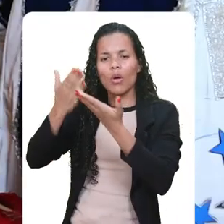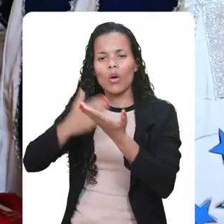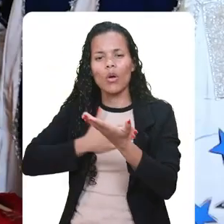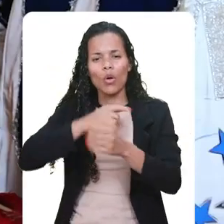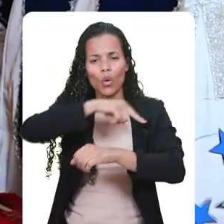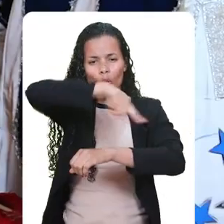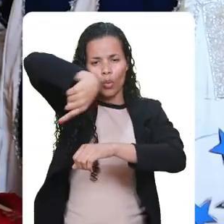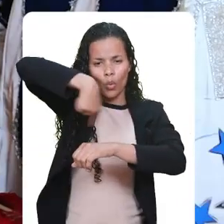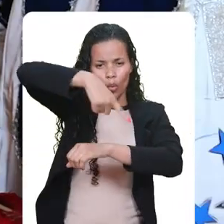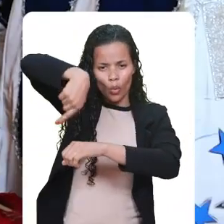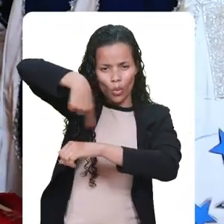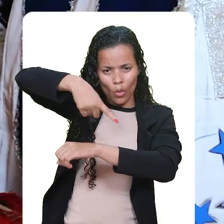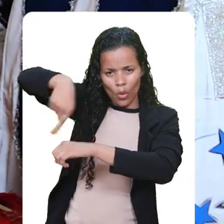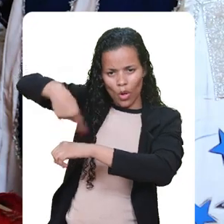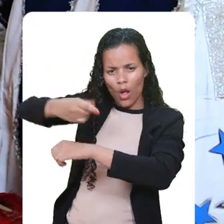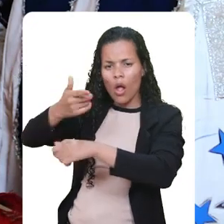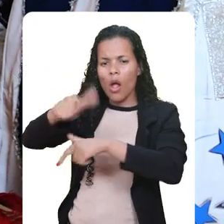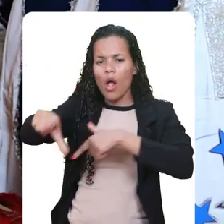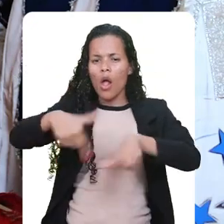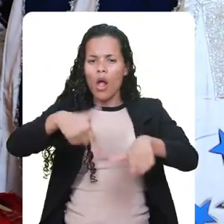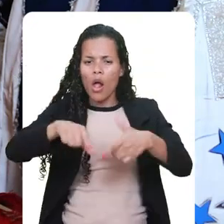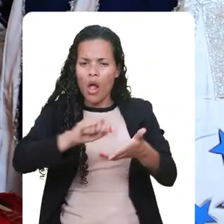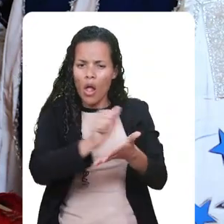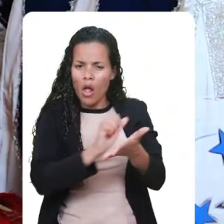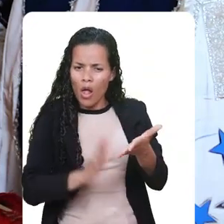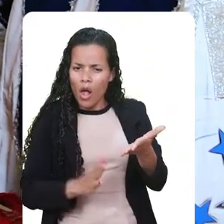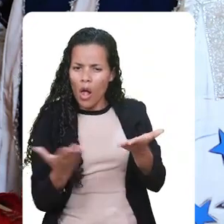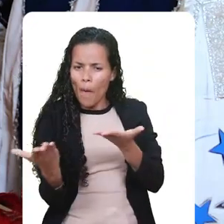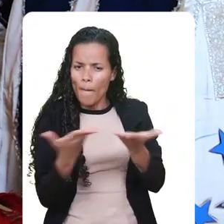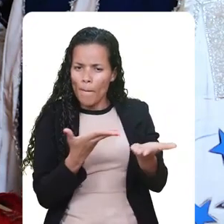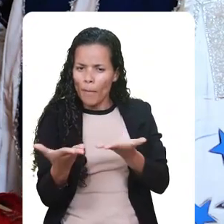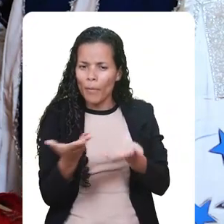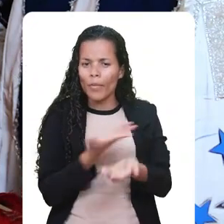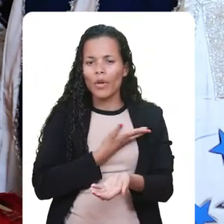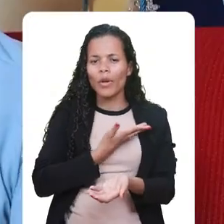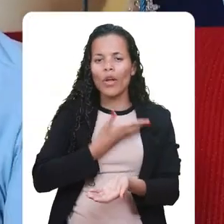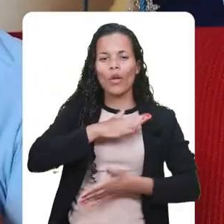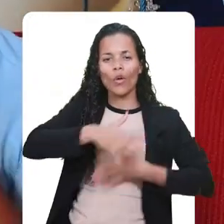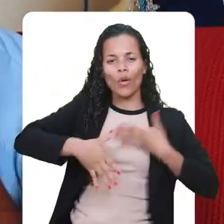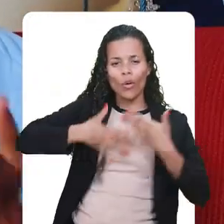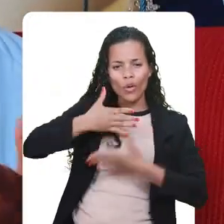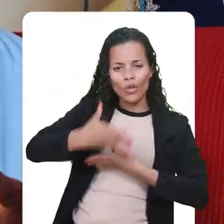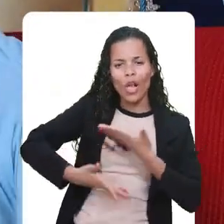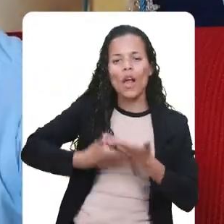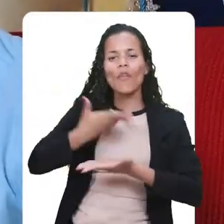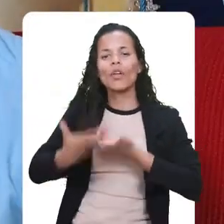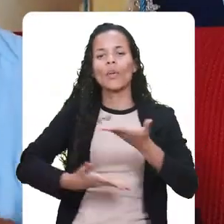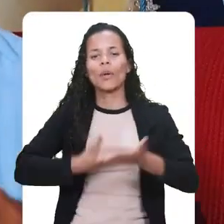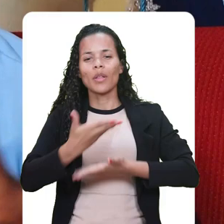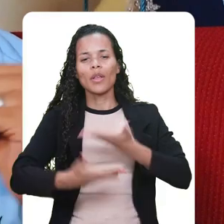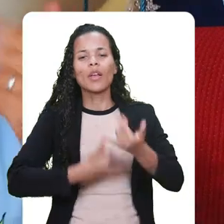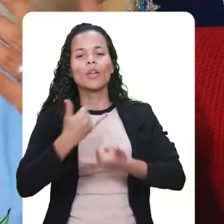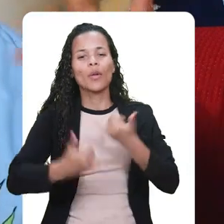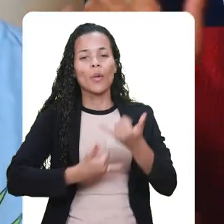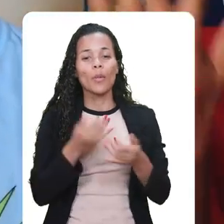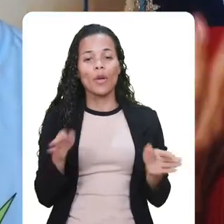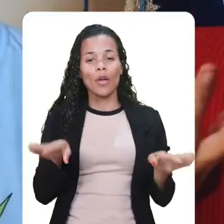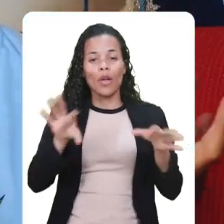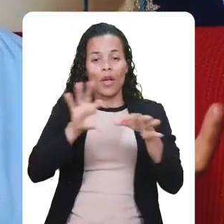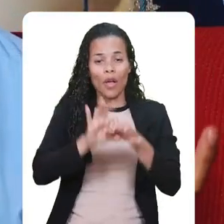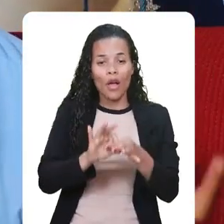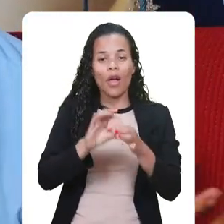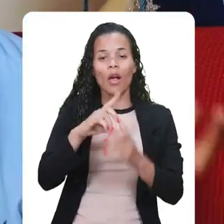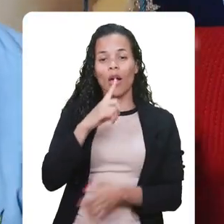E na época do seu surgimento e o tempo que ela passou em atividade, eram amigos que gostavam da brincadeira